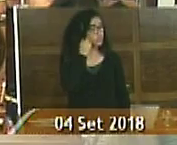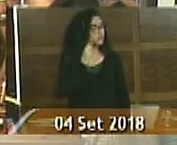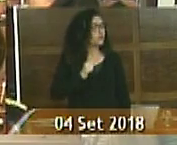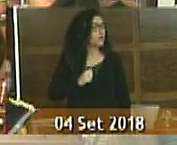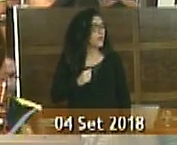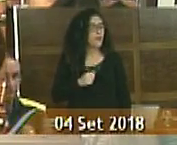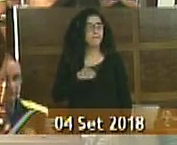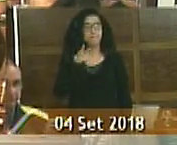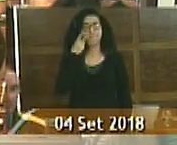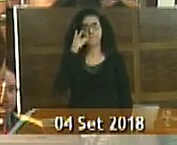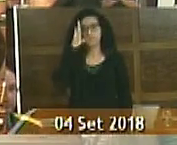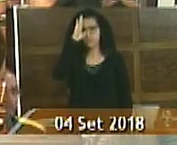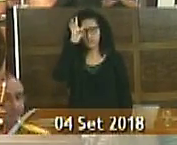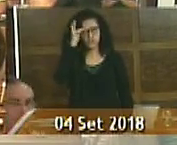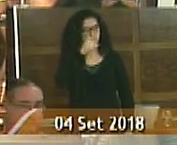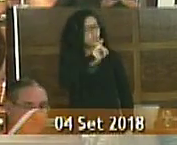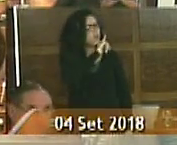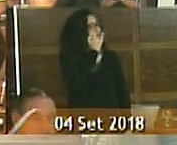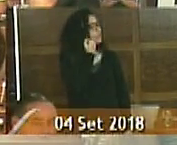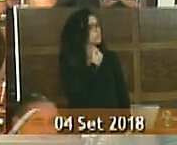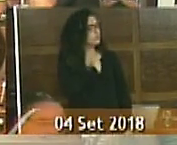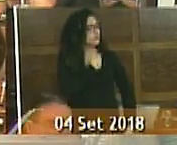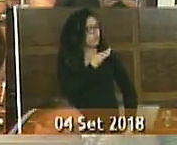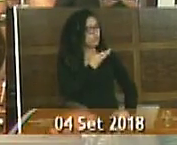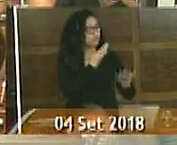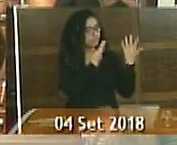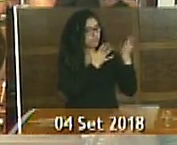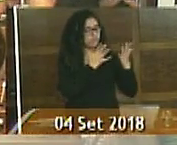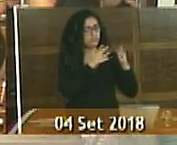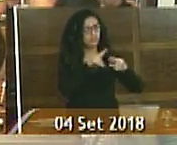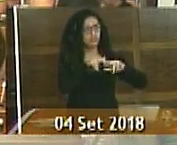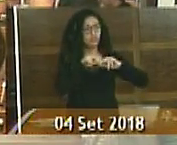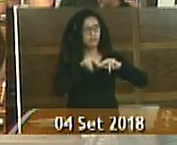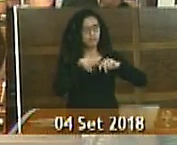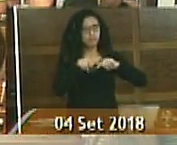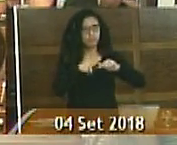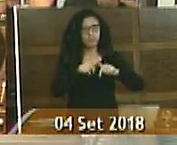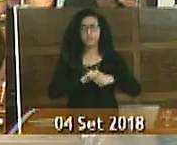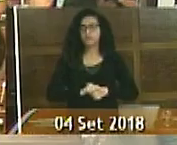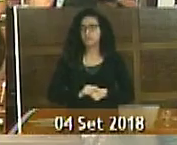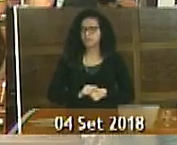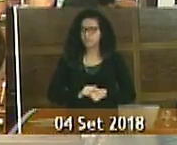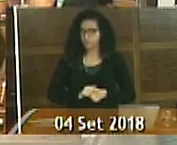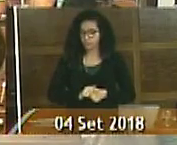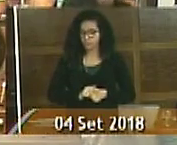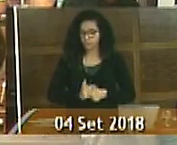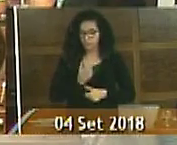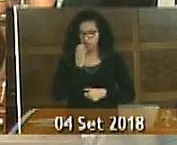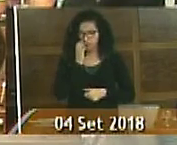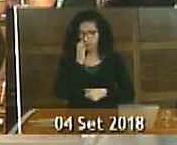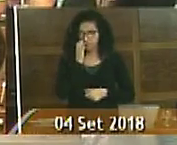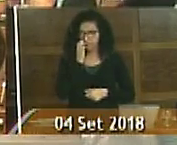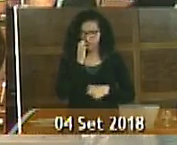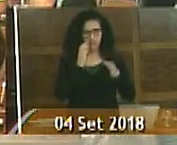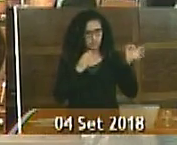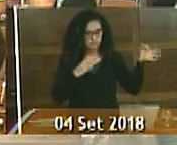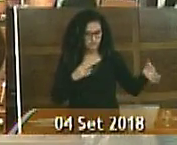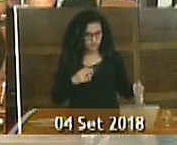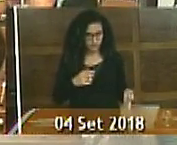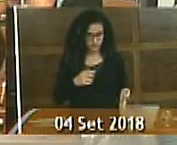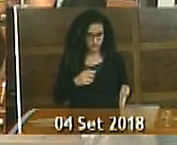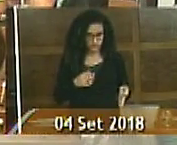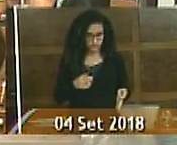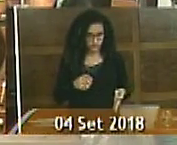Pode ir, sargento. Jane, quero parabenizar aí tua iniciativa. Né? É por aí mesmo.